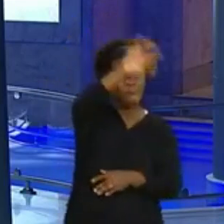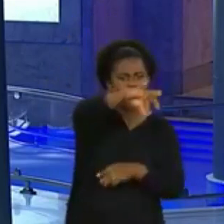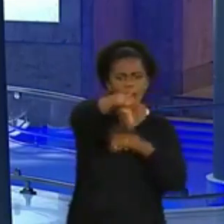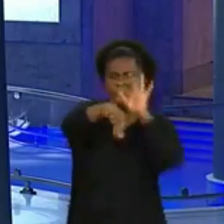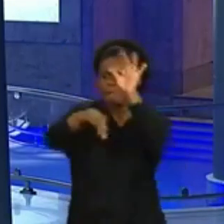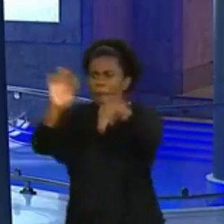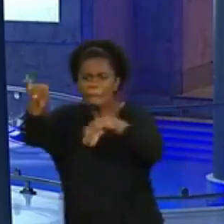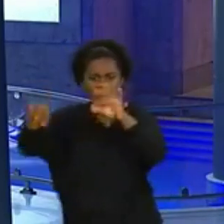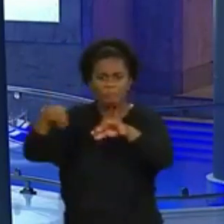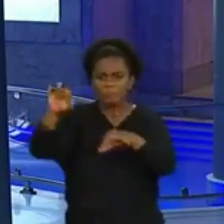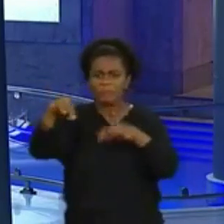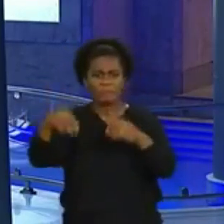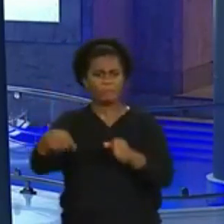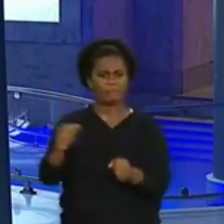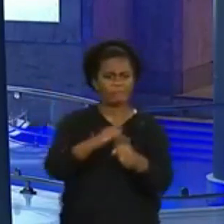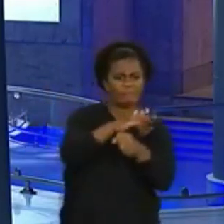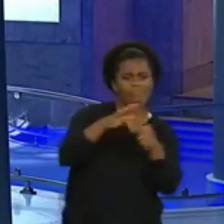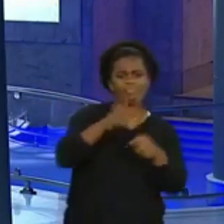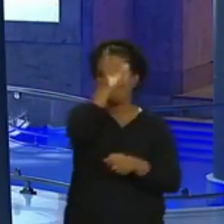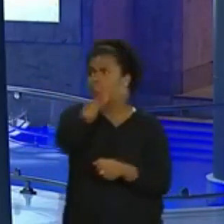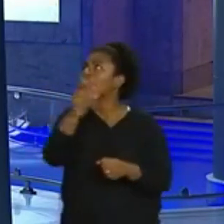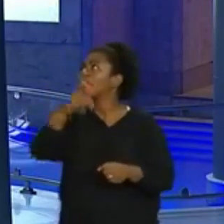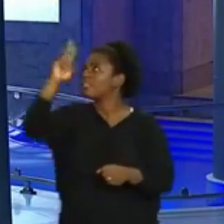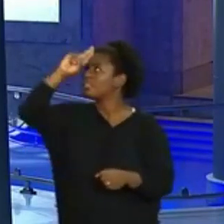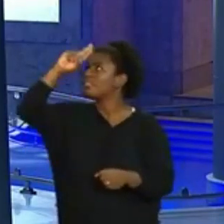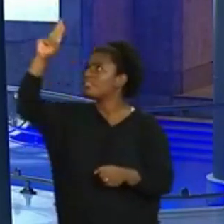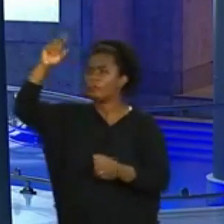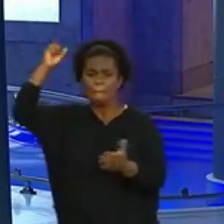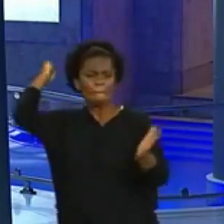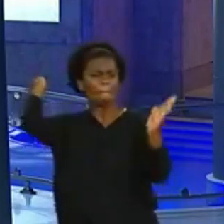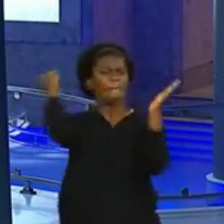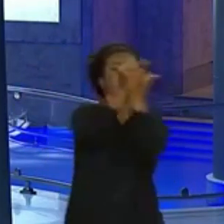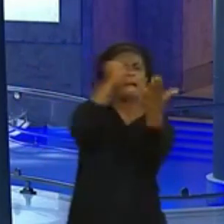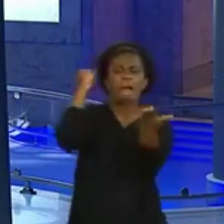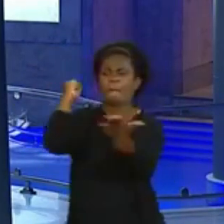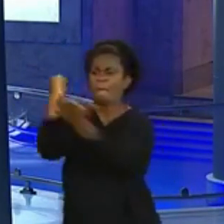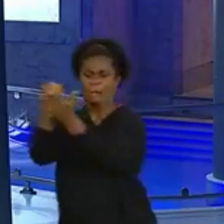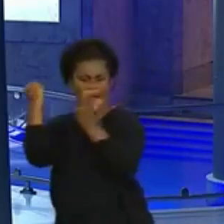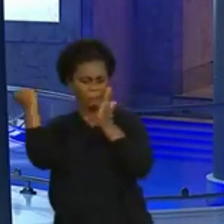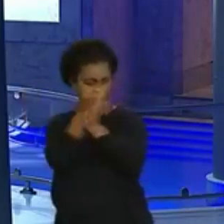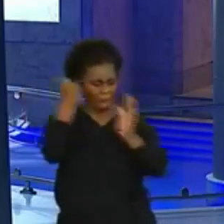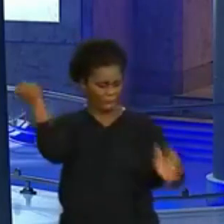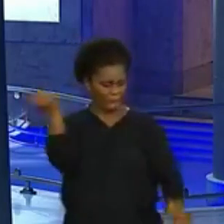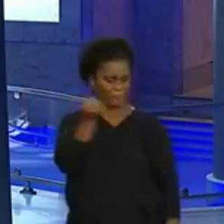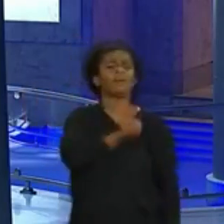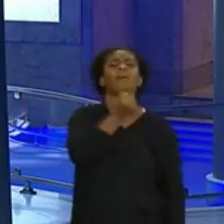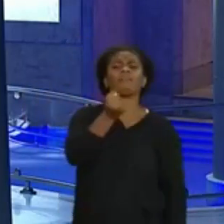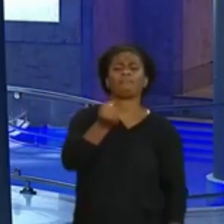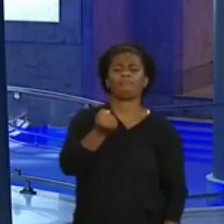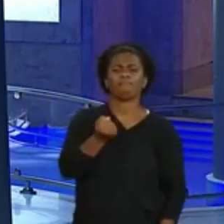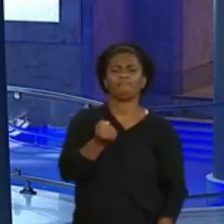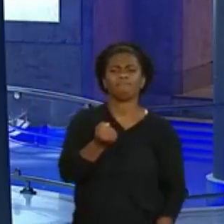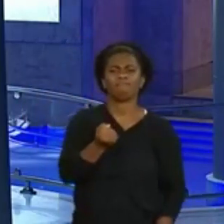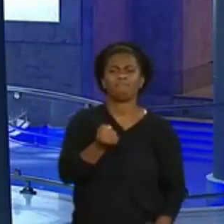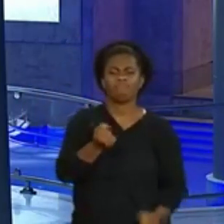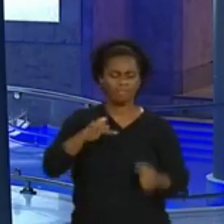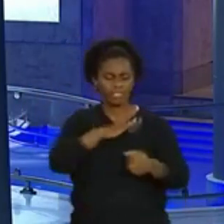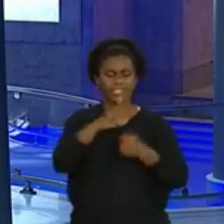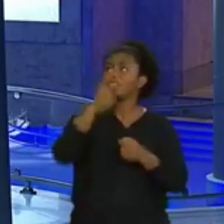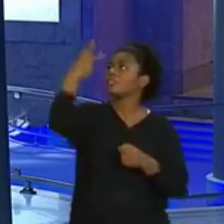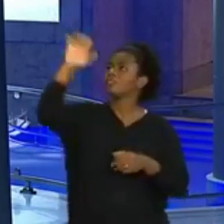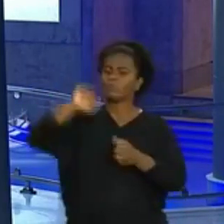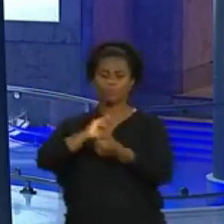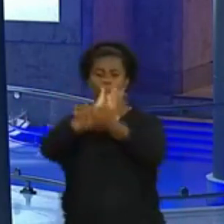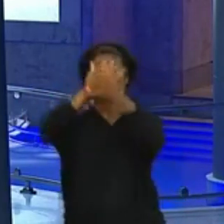possua ela, meu Pai, e marca ela, meu Deus, e enche da tua